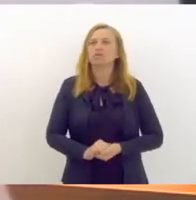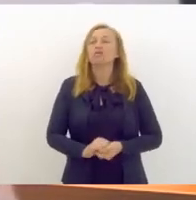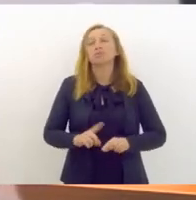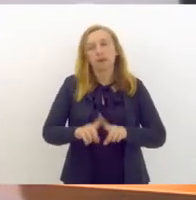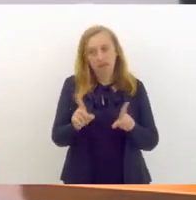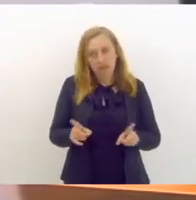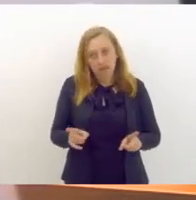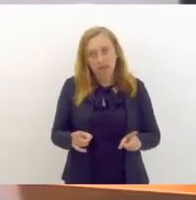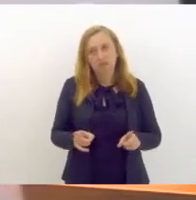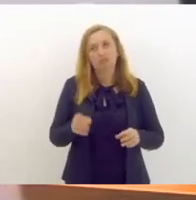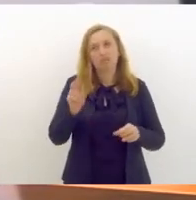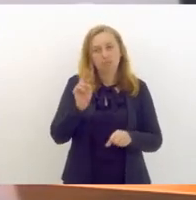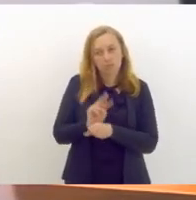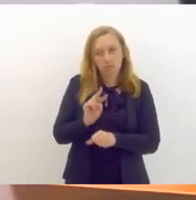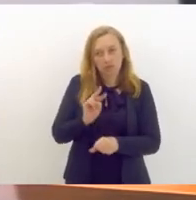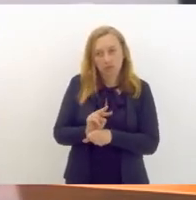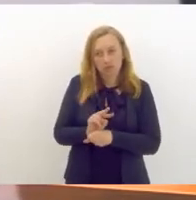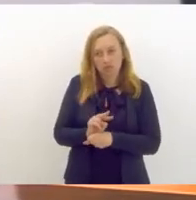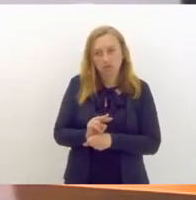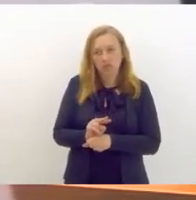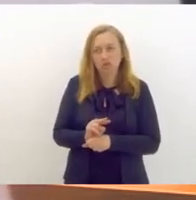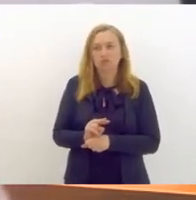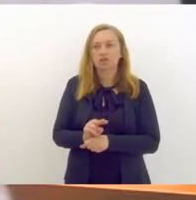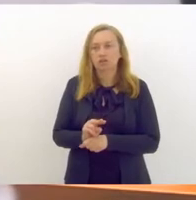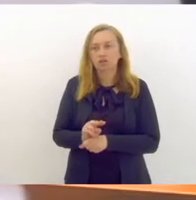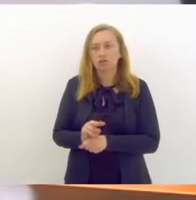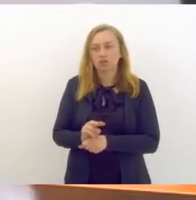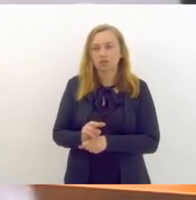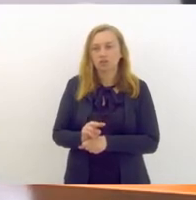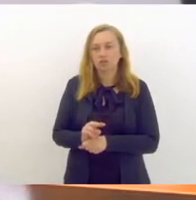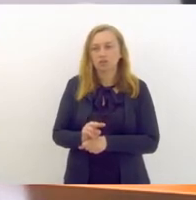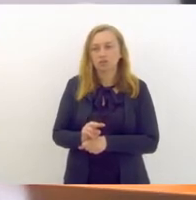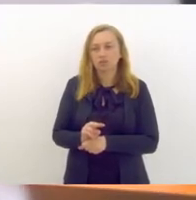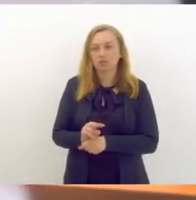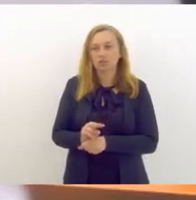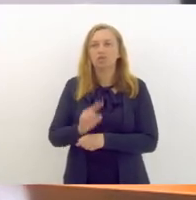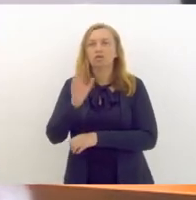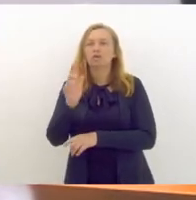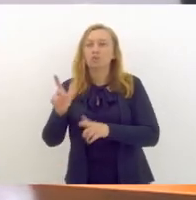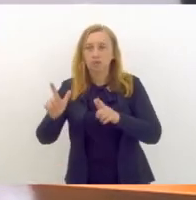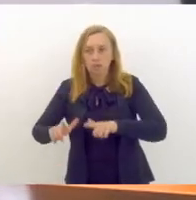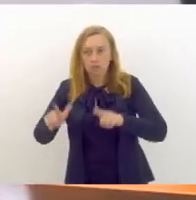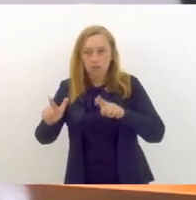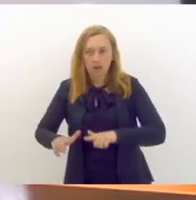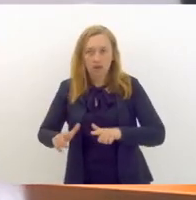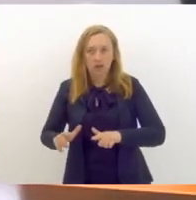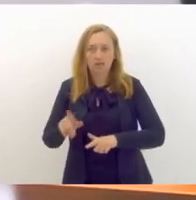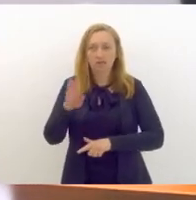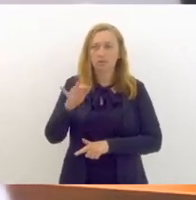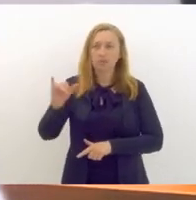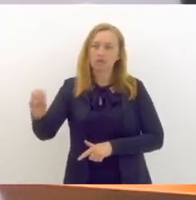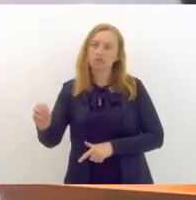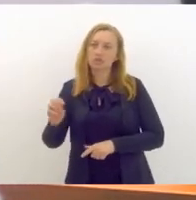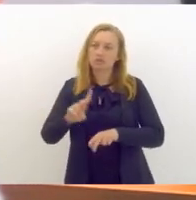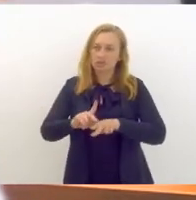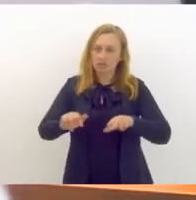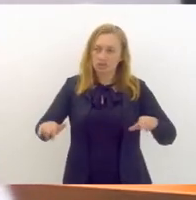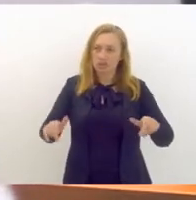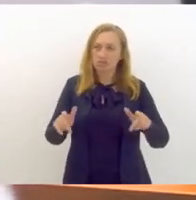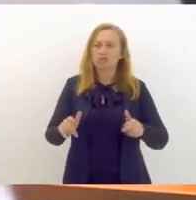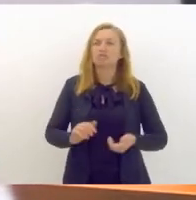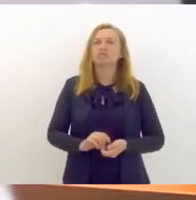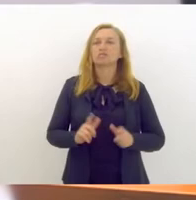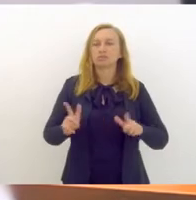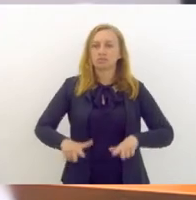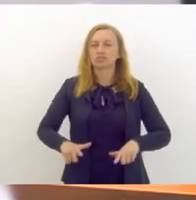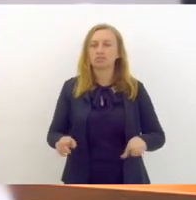mas preservar o patrimônio imaterial, né, biodiversidade da região, e garantir